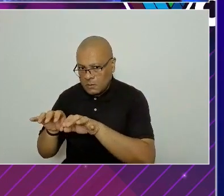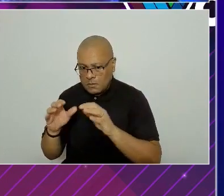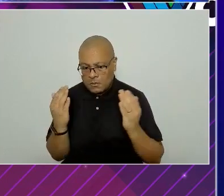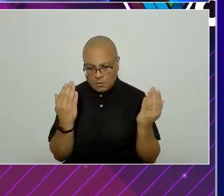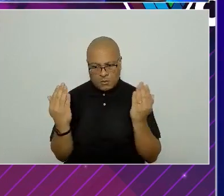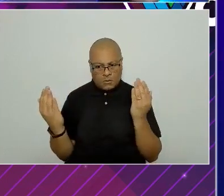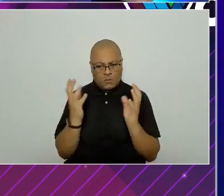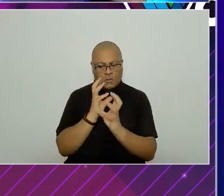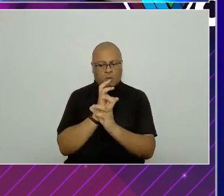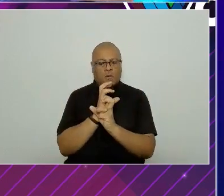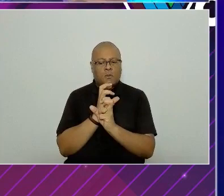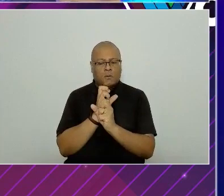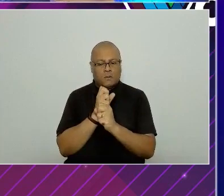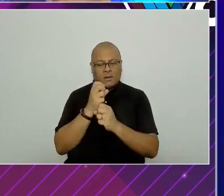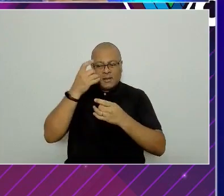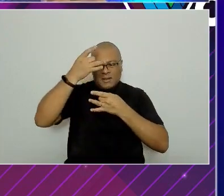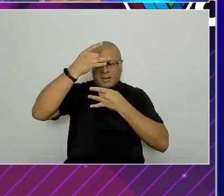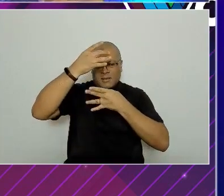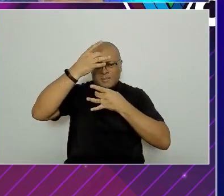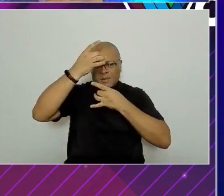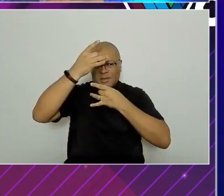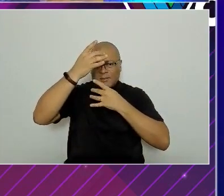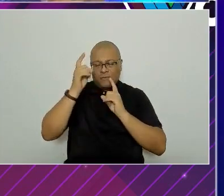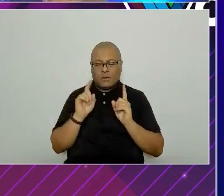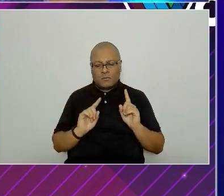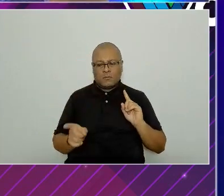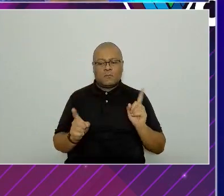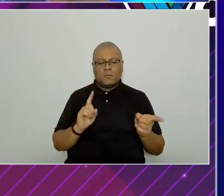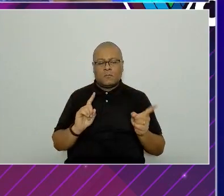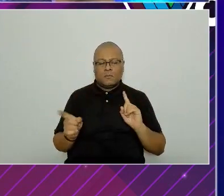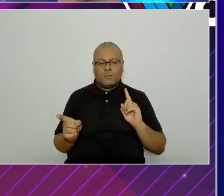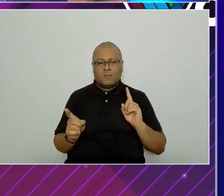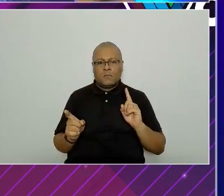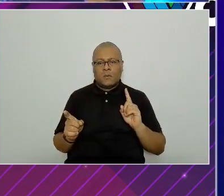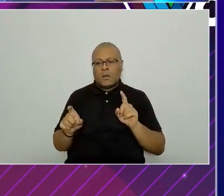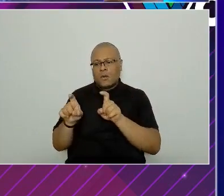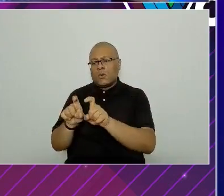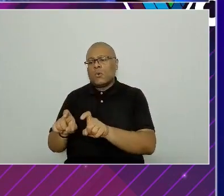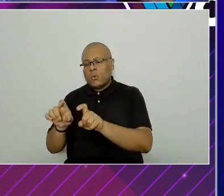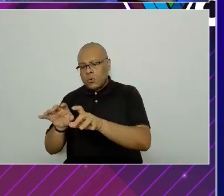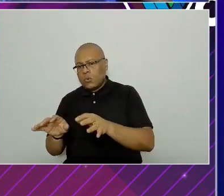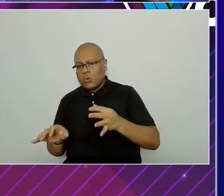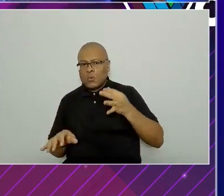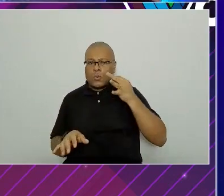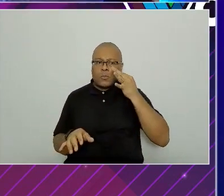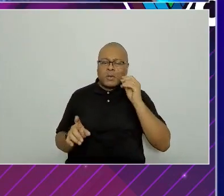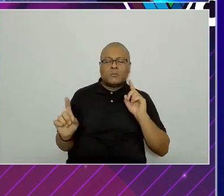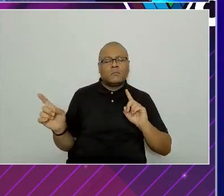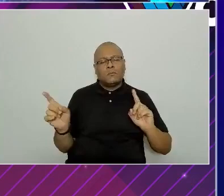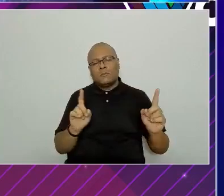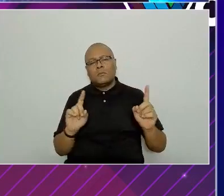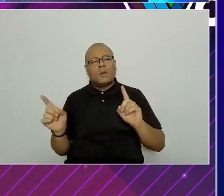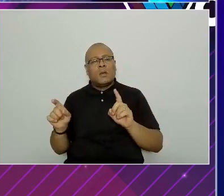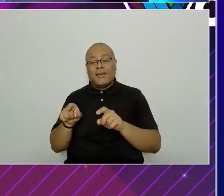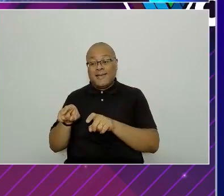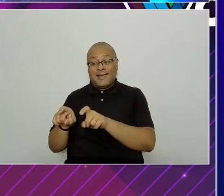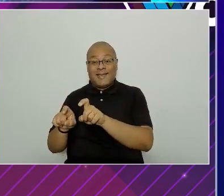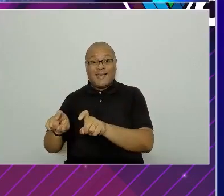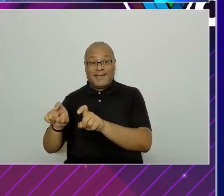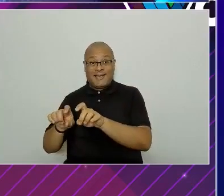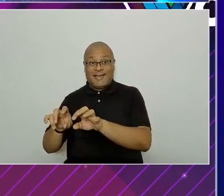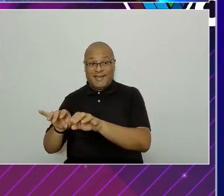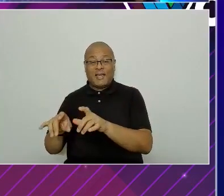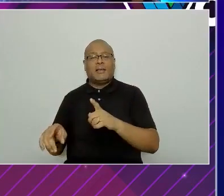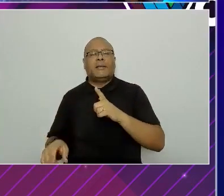poder pensar na performance dessas diferentes estruturas, né, de uma máquina e de um ser humano, enquanto essa máquina ela